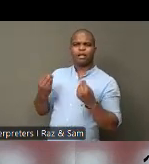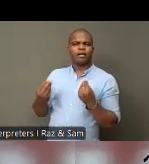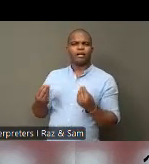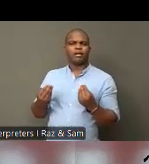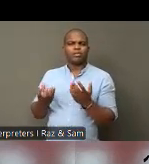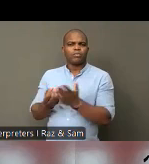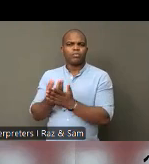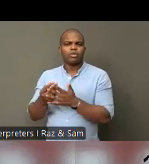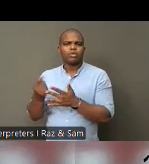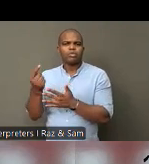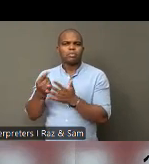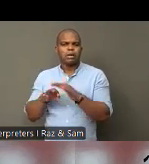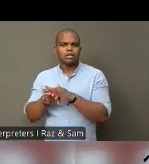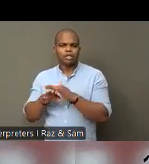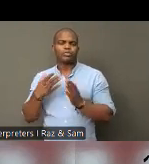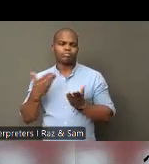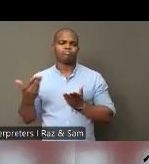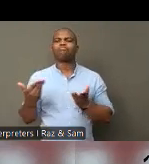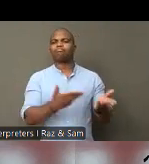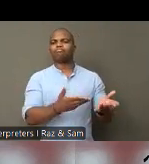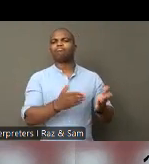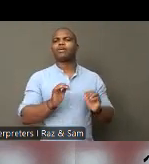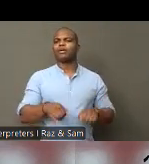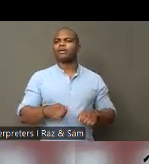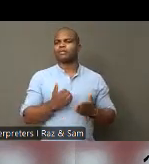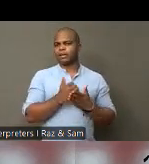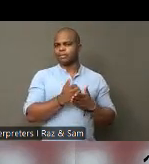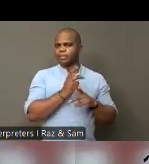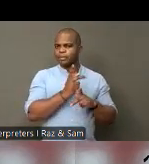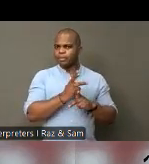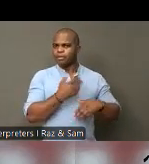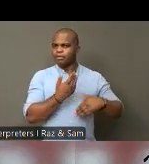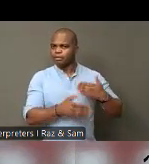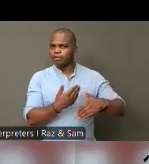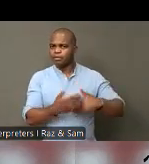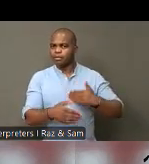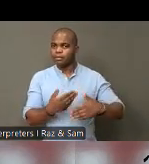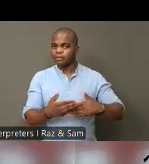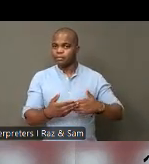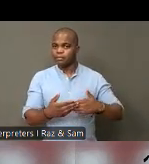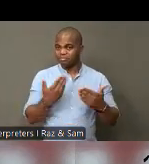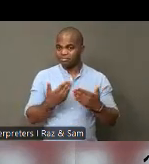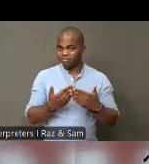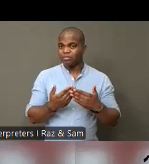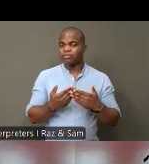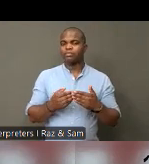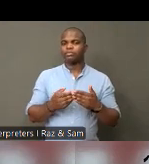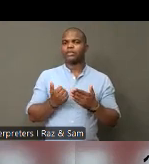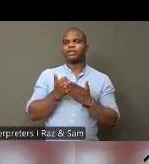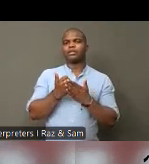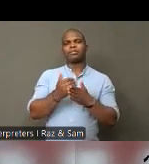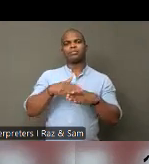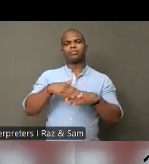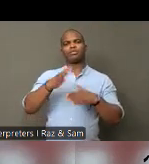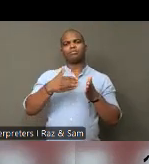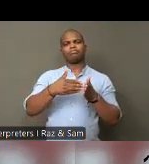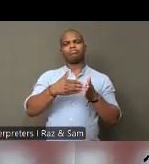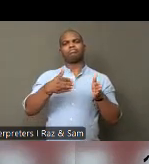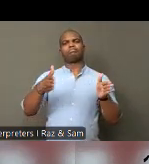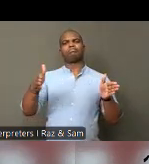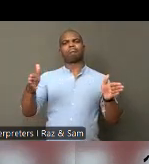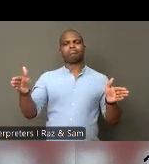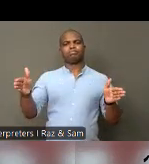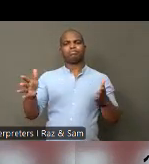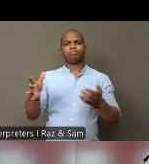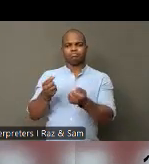realizar foi criar mais pontos de acesso por criar mais unidades de saúde, centros de saúde. E